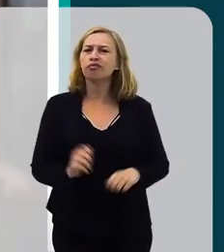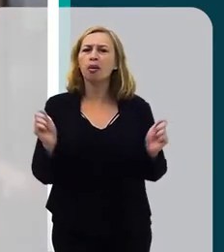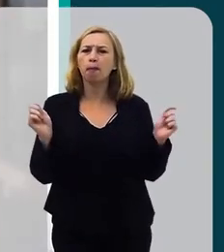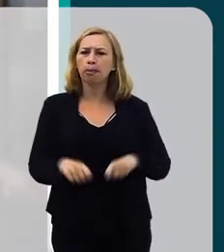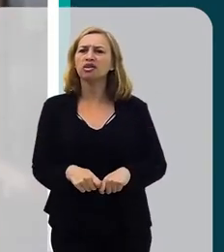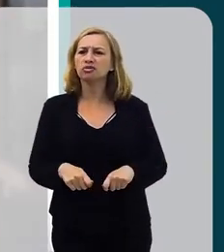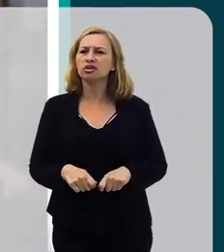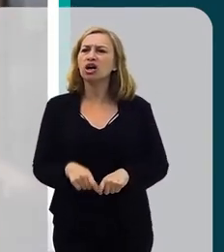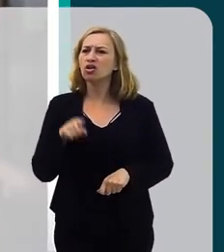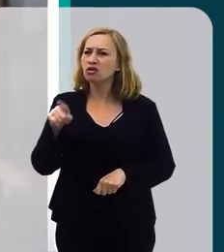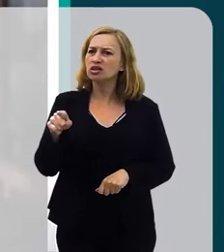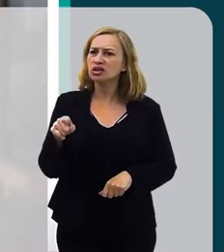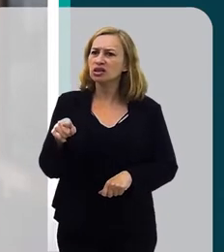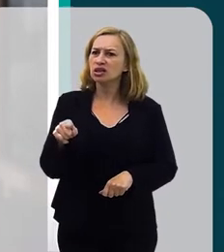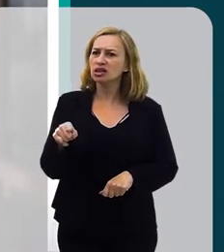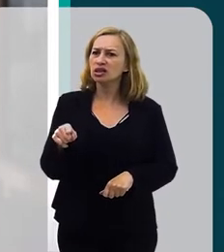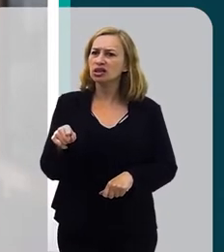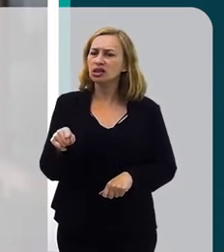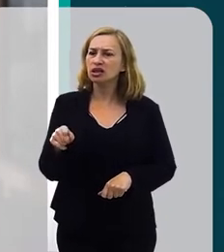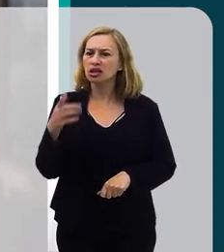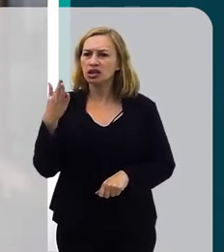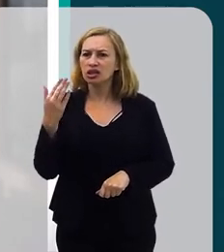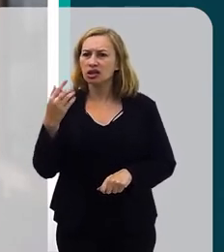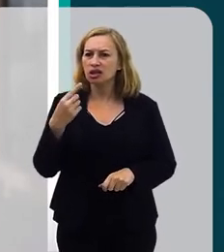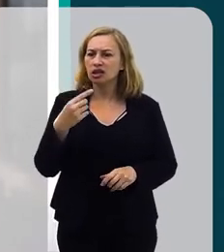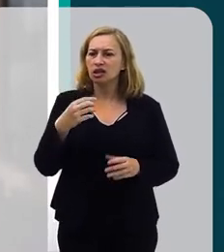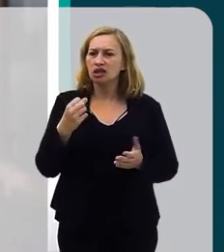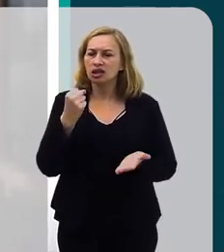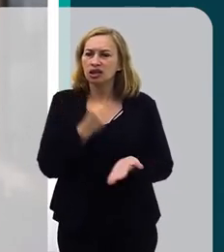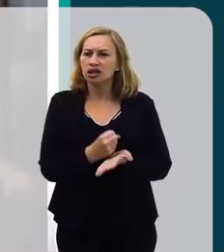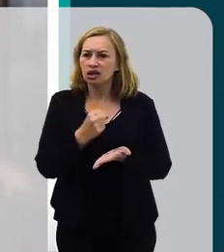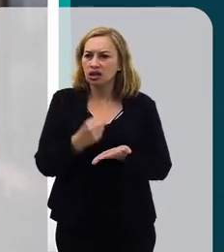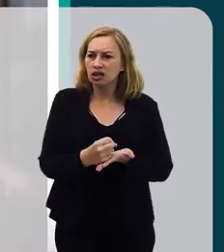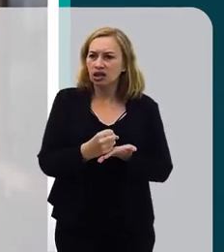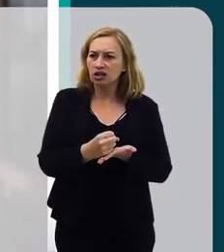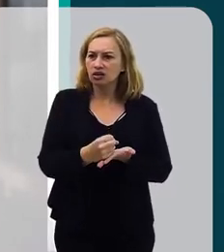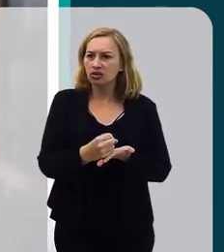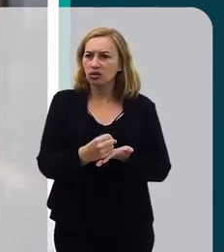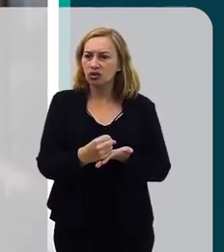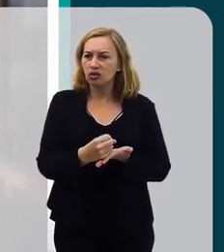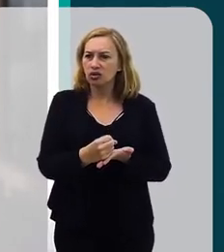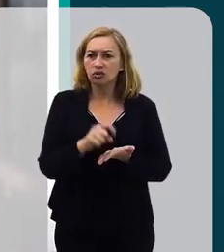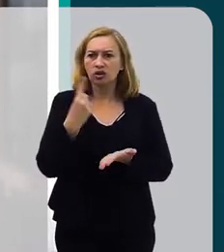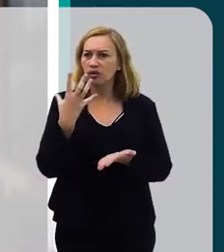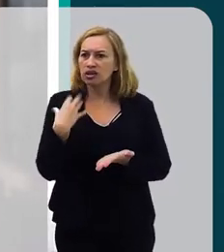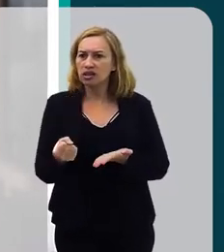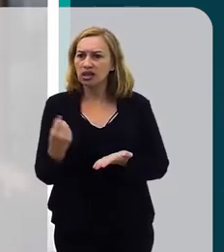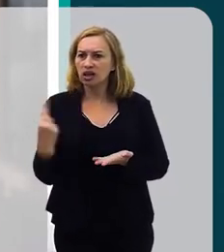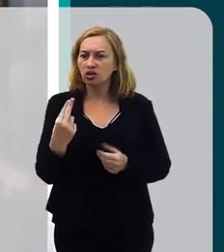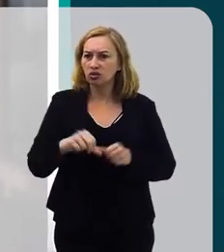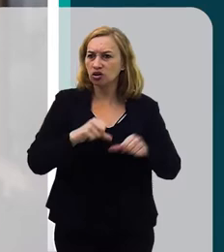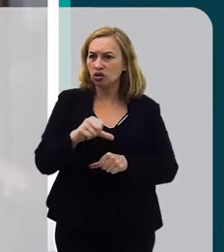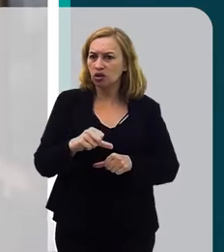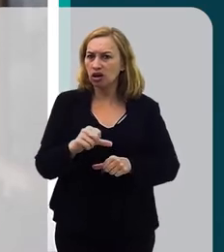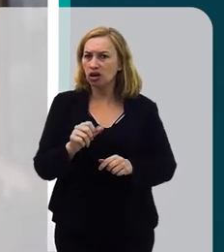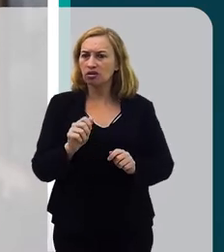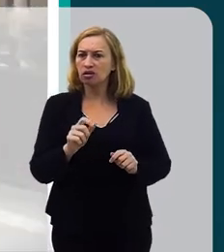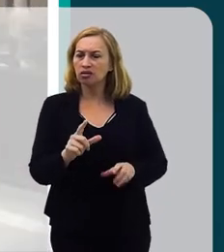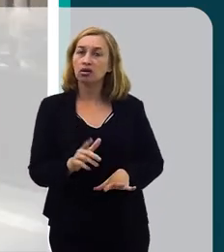Agora, a possibilidade, você sabe de casos que o cartório recusou não querer fazer a